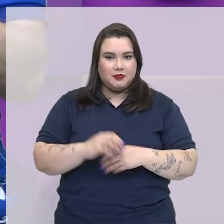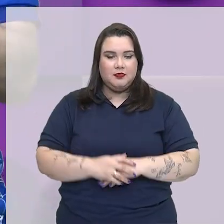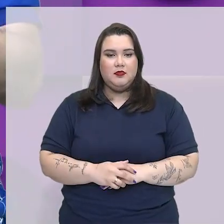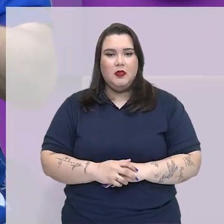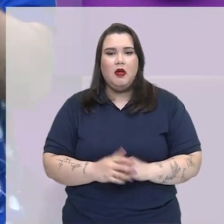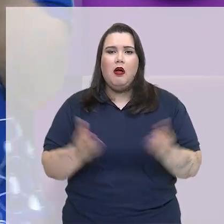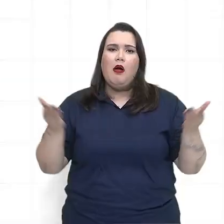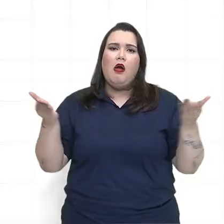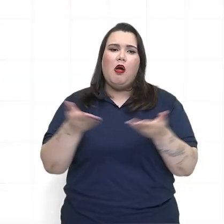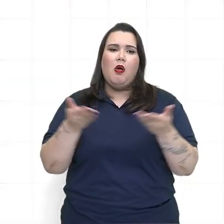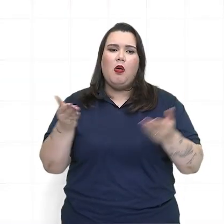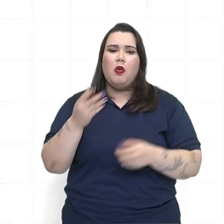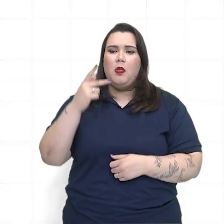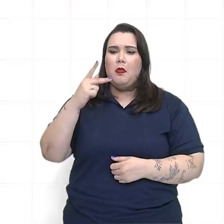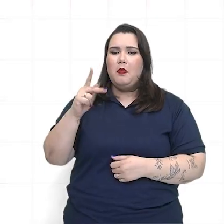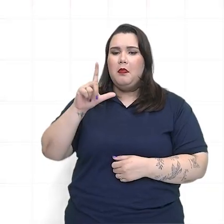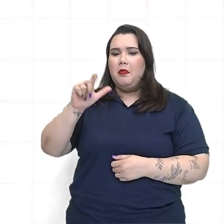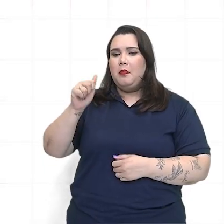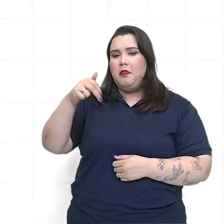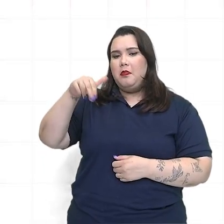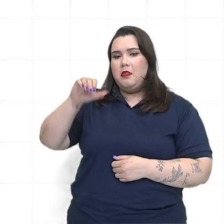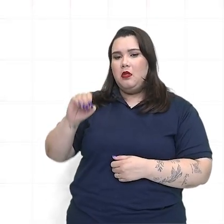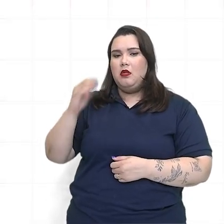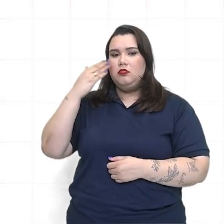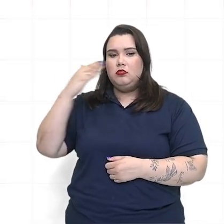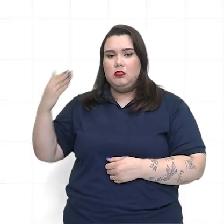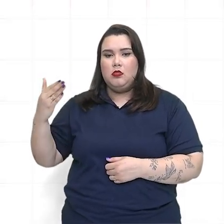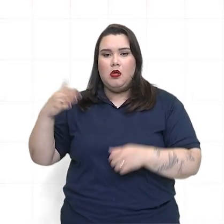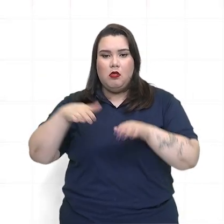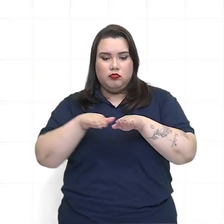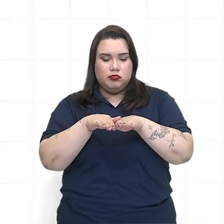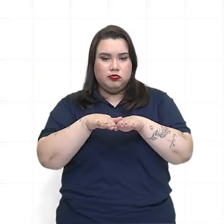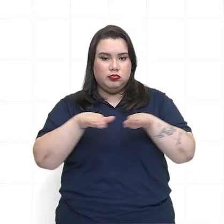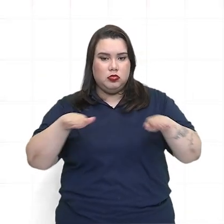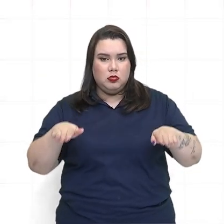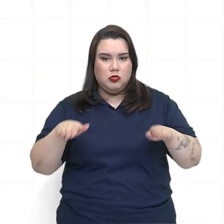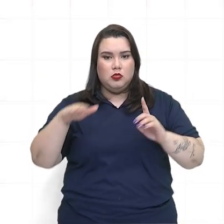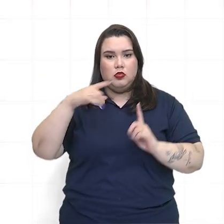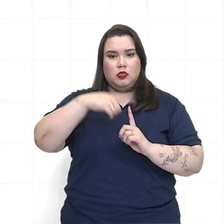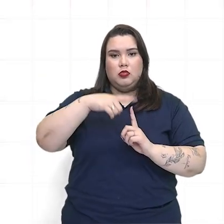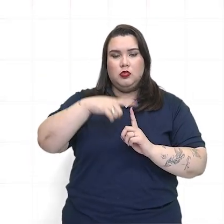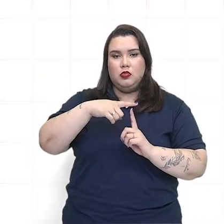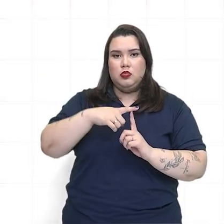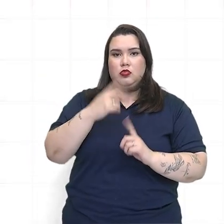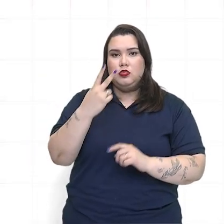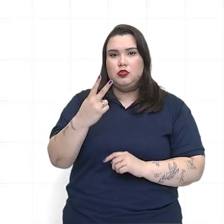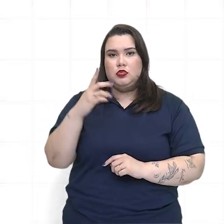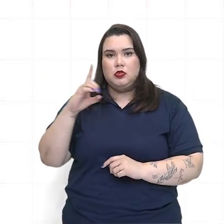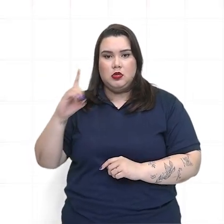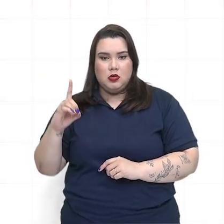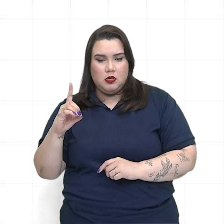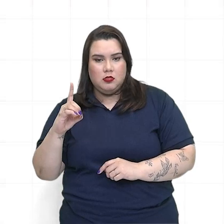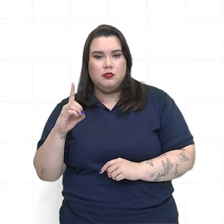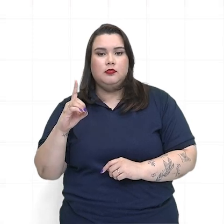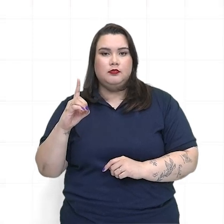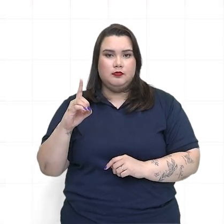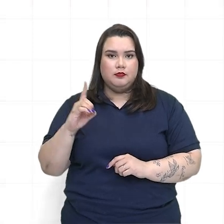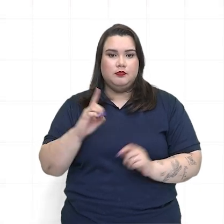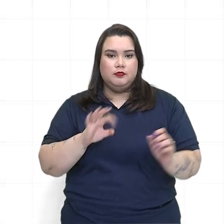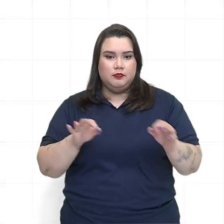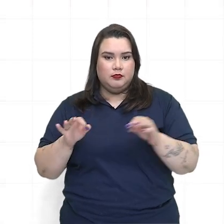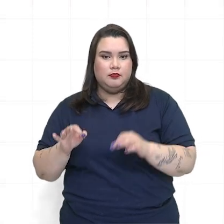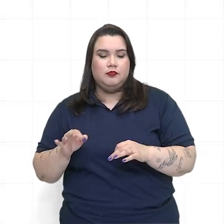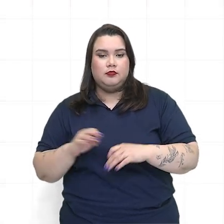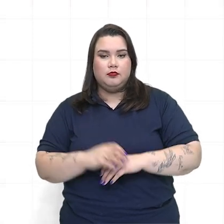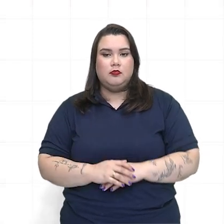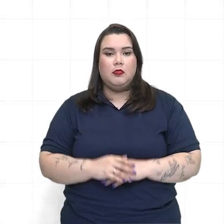o plano. Qual é a ideia de plano? Então um plano é uma superfície bidimensional, infinita,